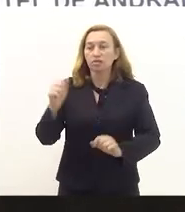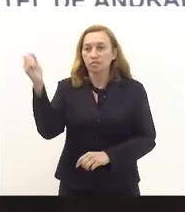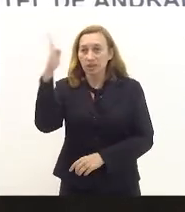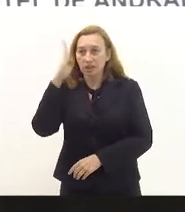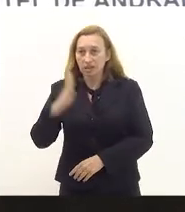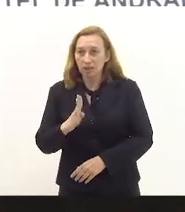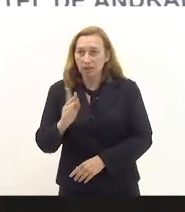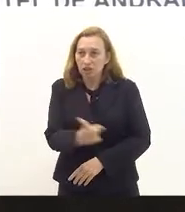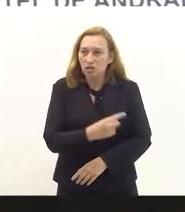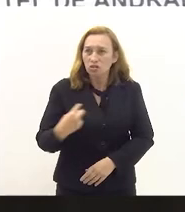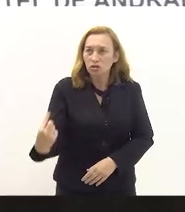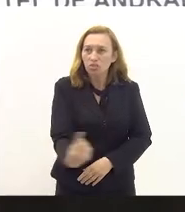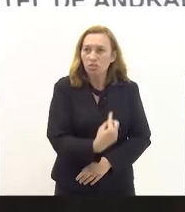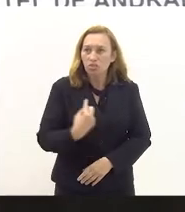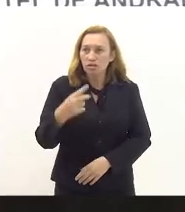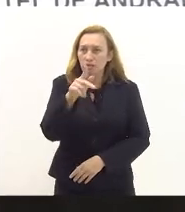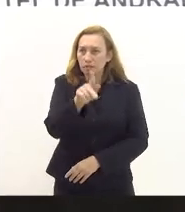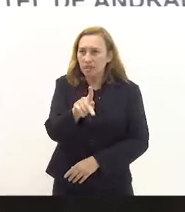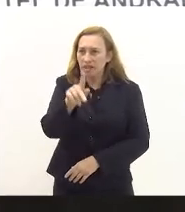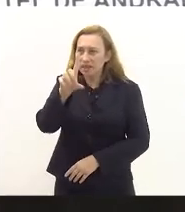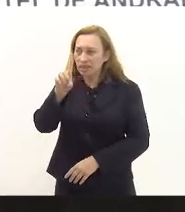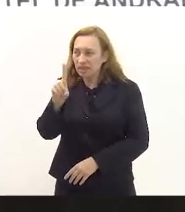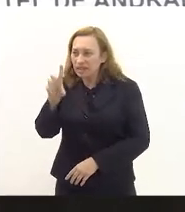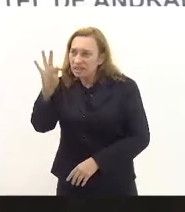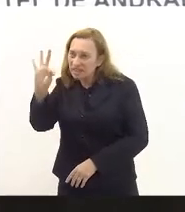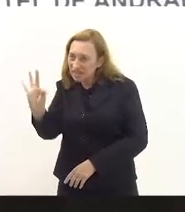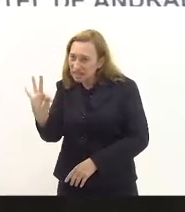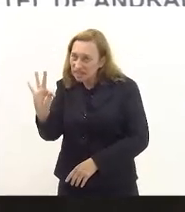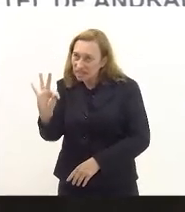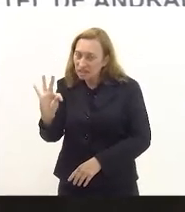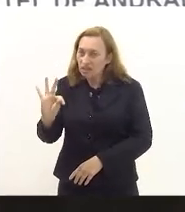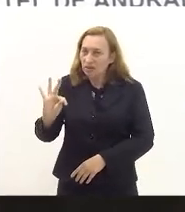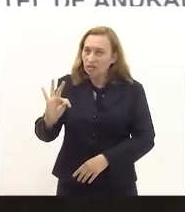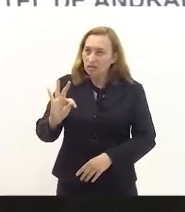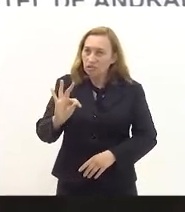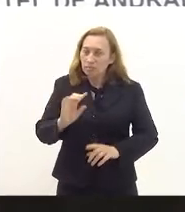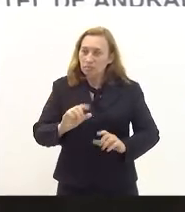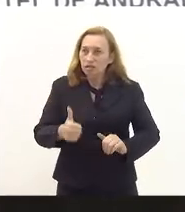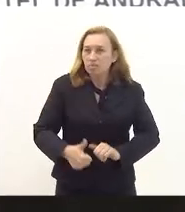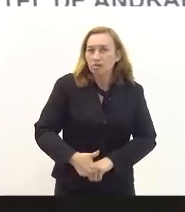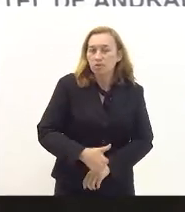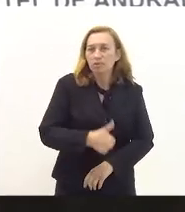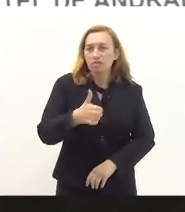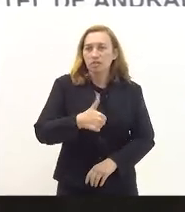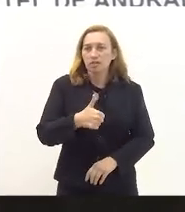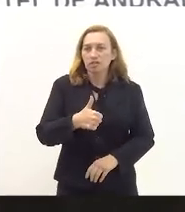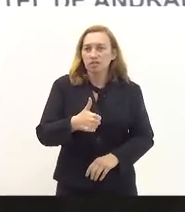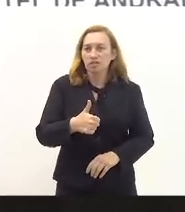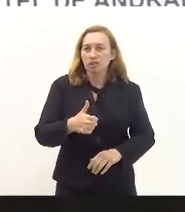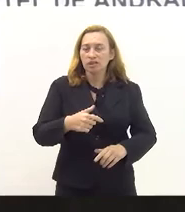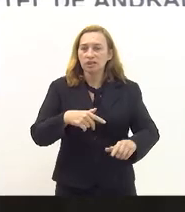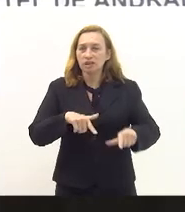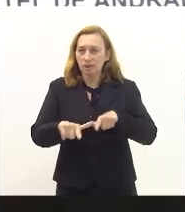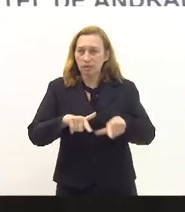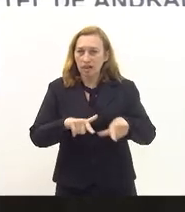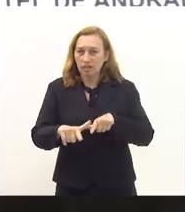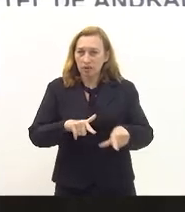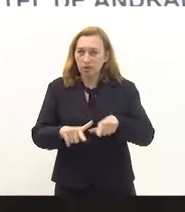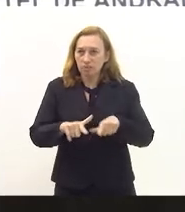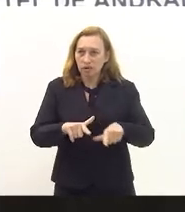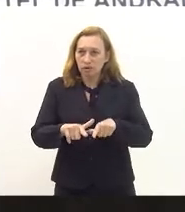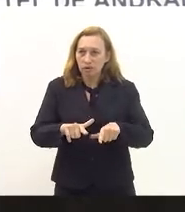Nós, do PDT, somos depositários privilegiados desse legado, ao